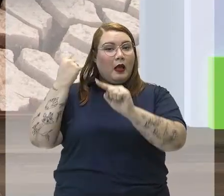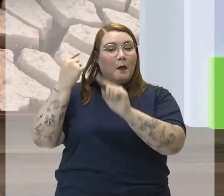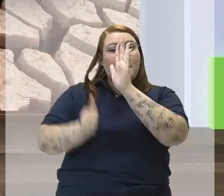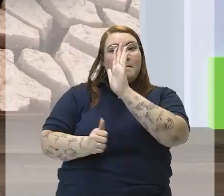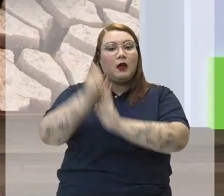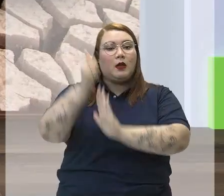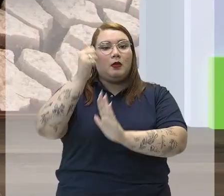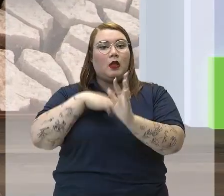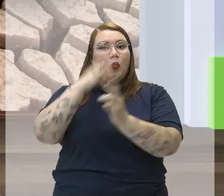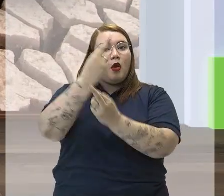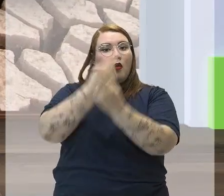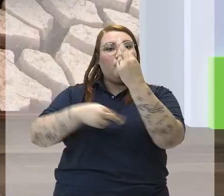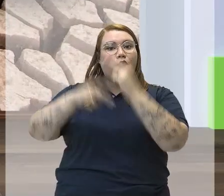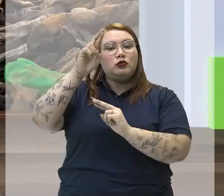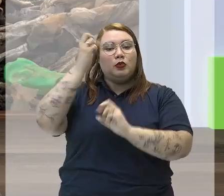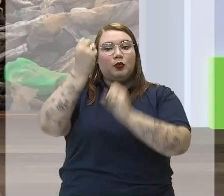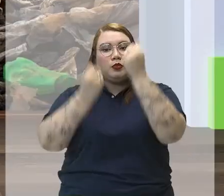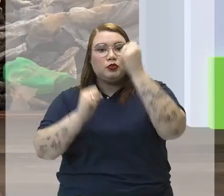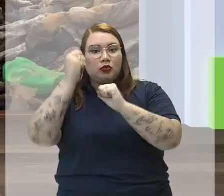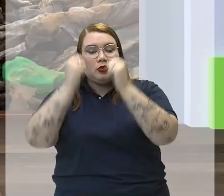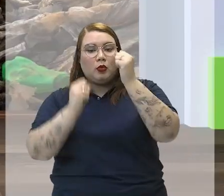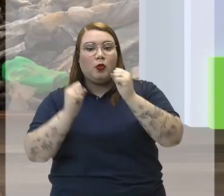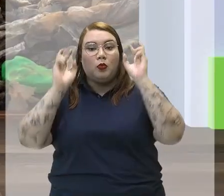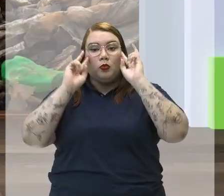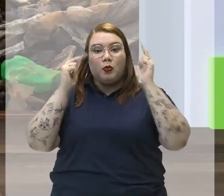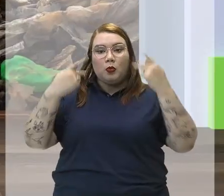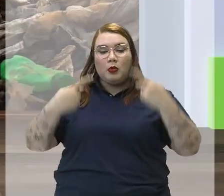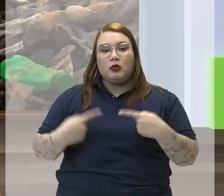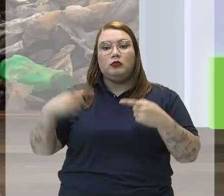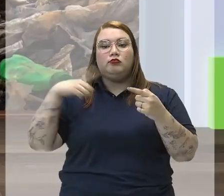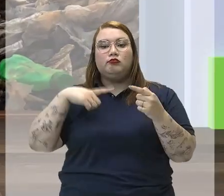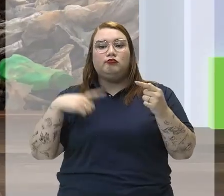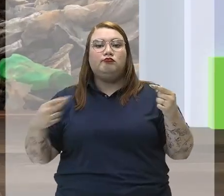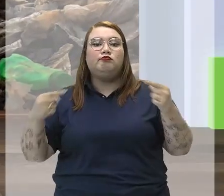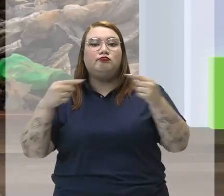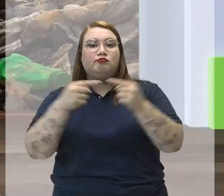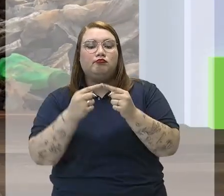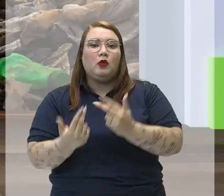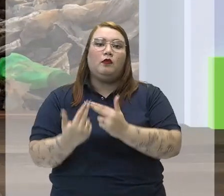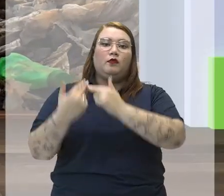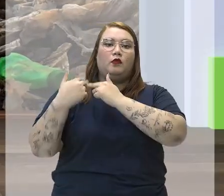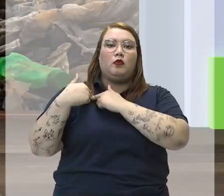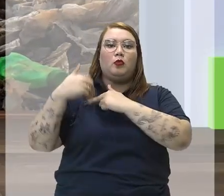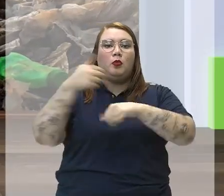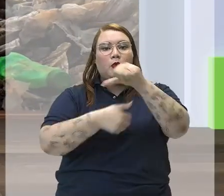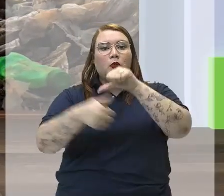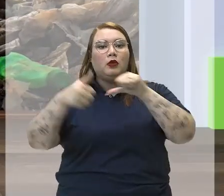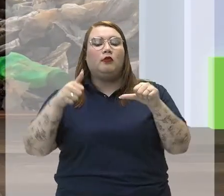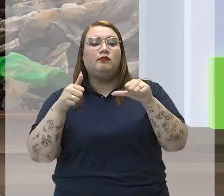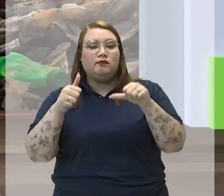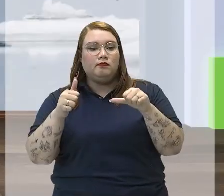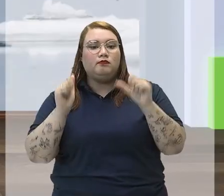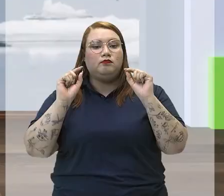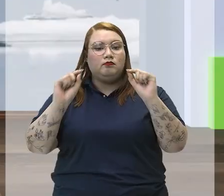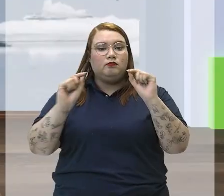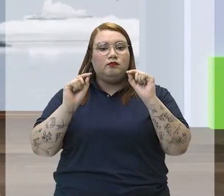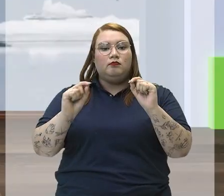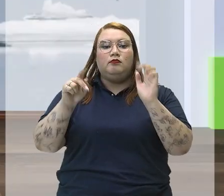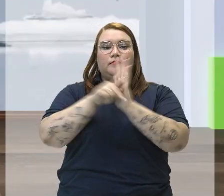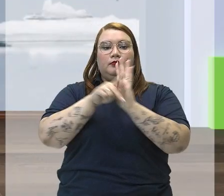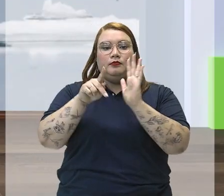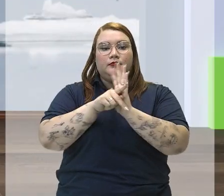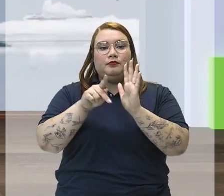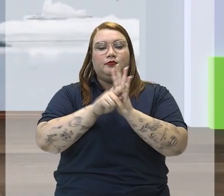revolução industrial, o homem vem sendo o principal agente transformador nas